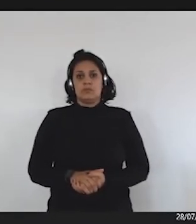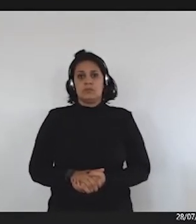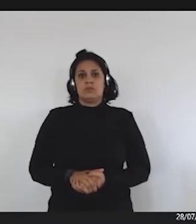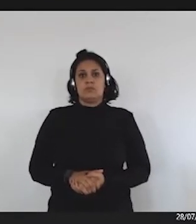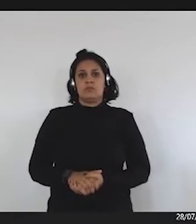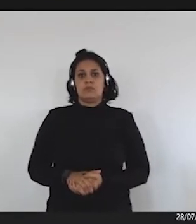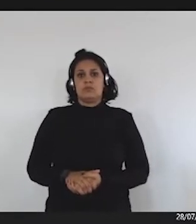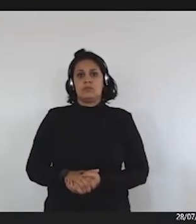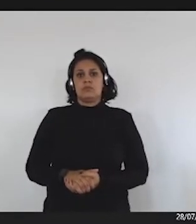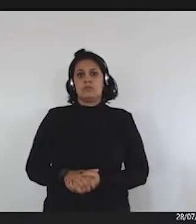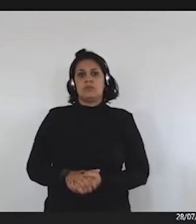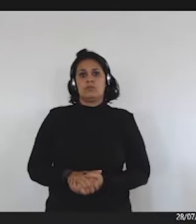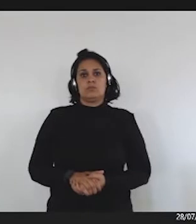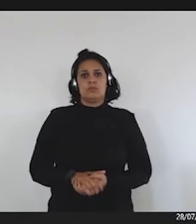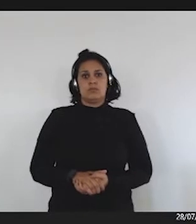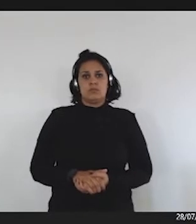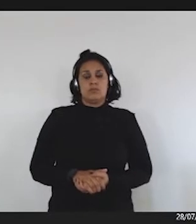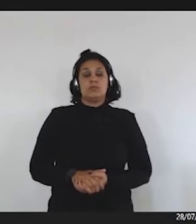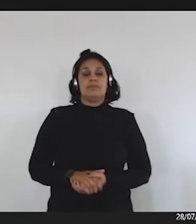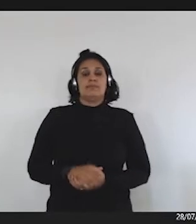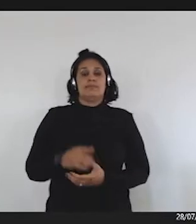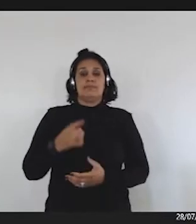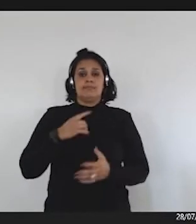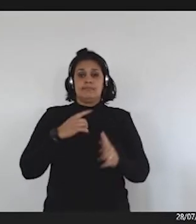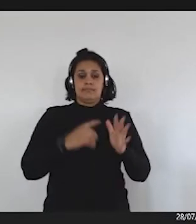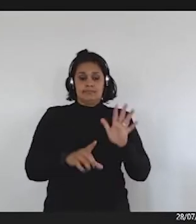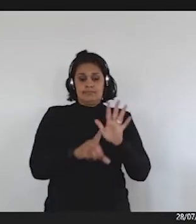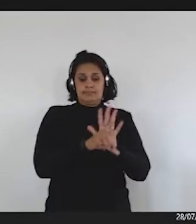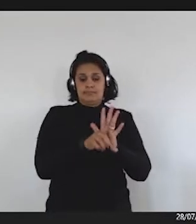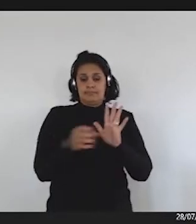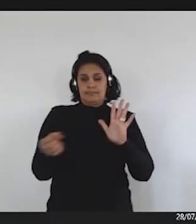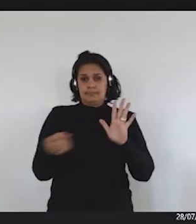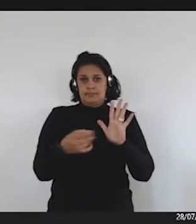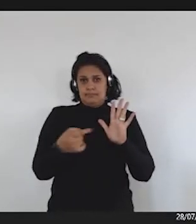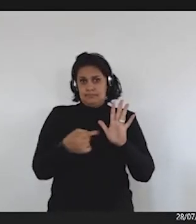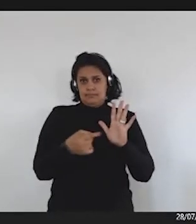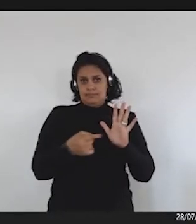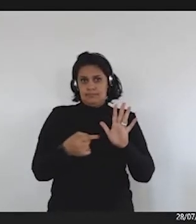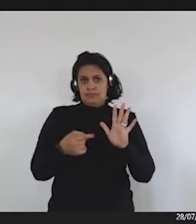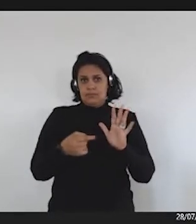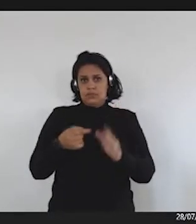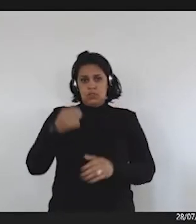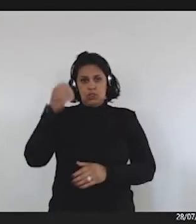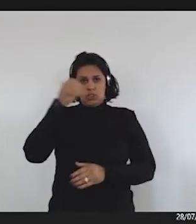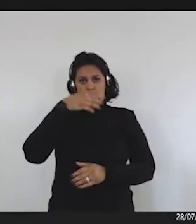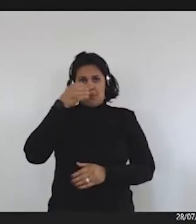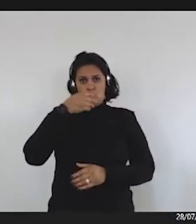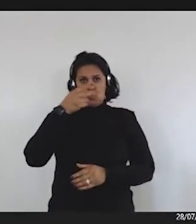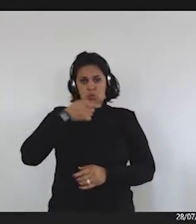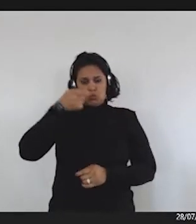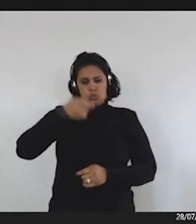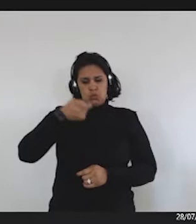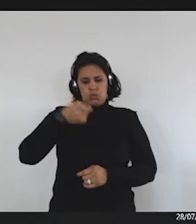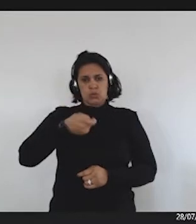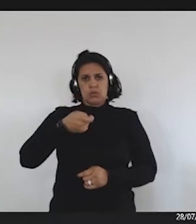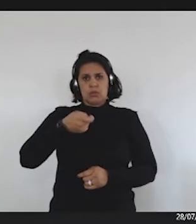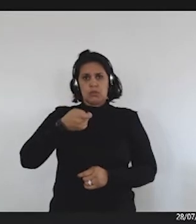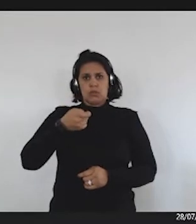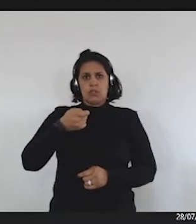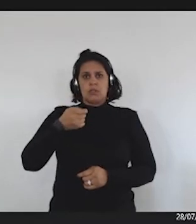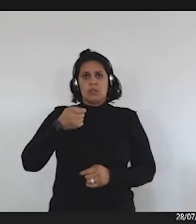de abuso de autoridade, que insere os artigos 7º-B, lá na Lei